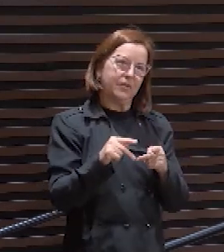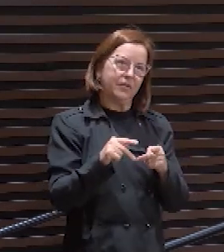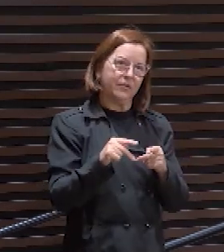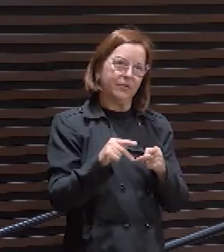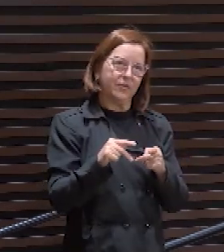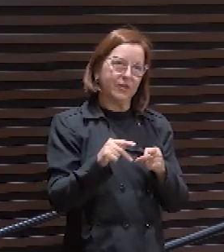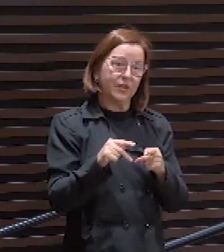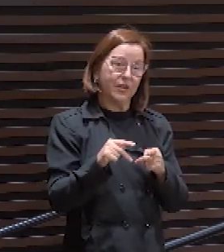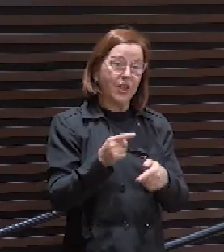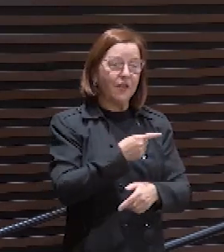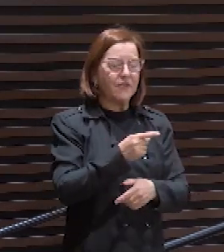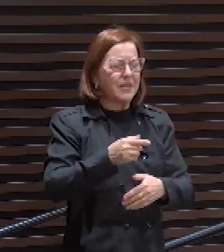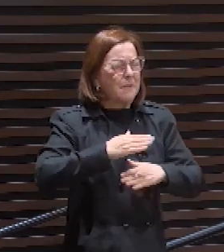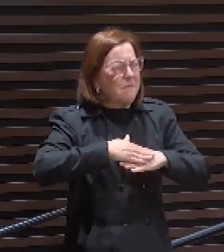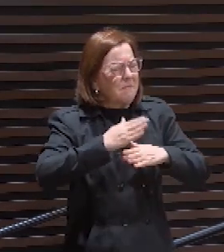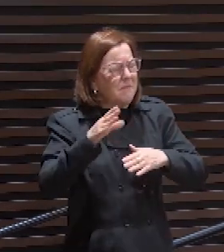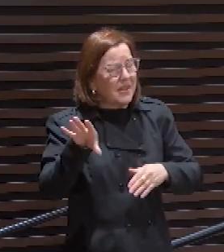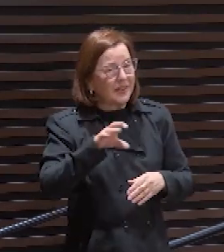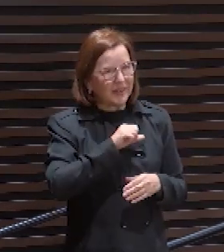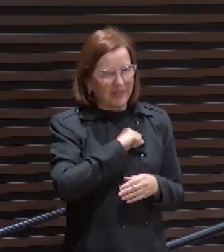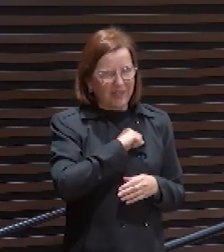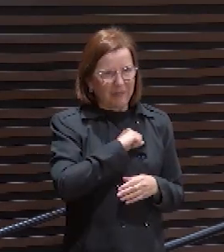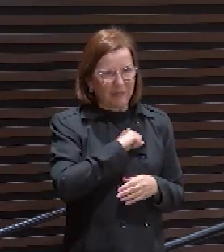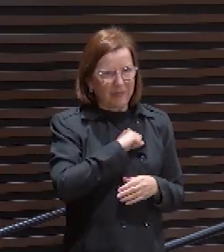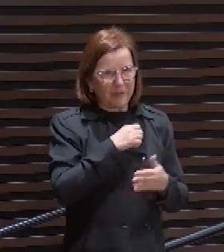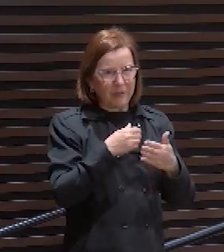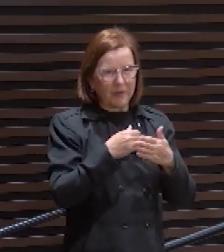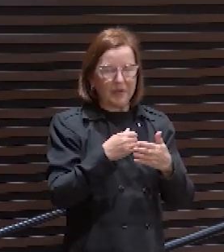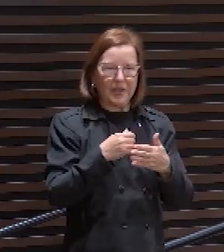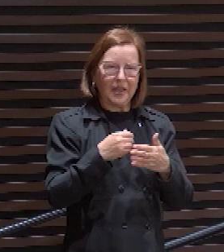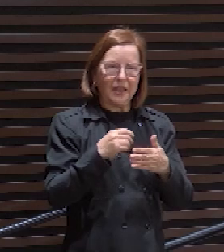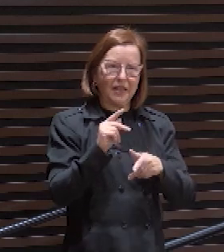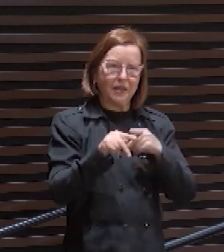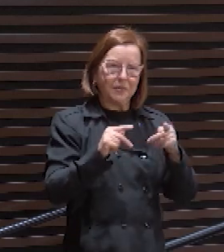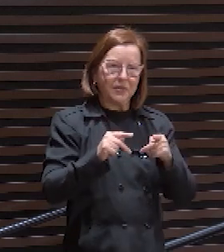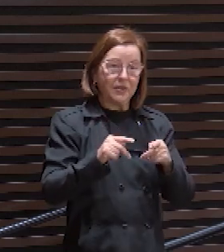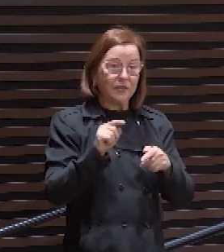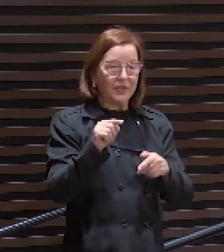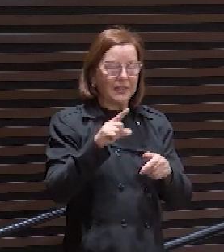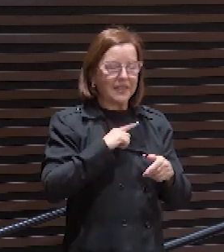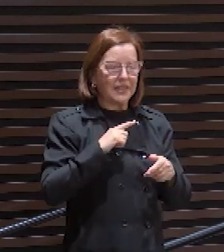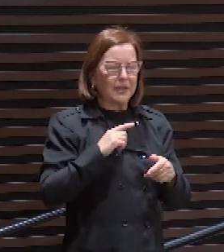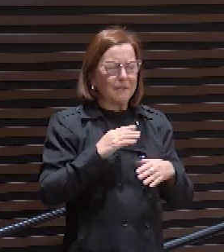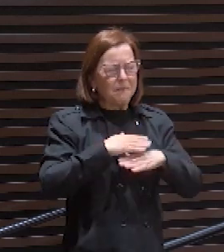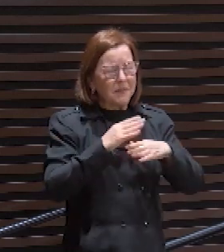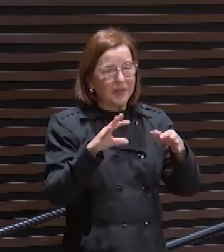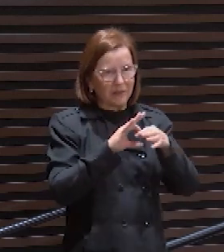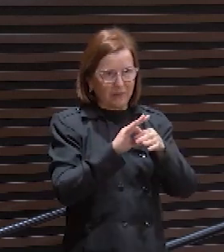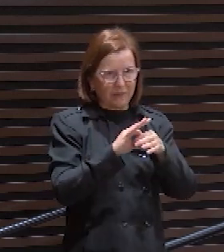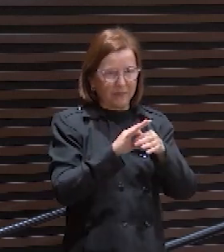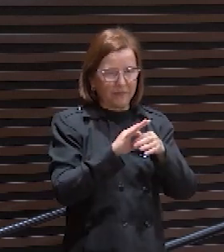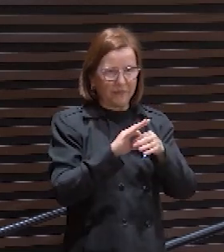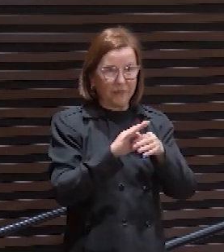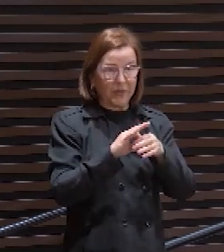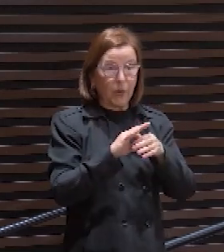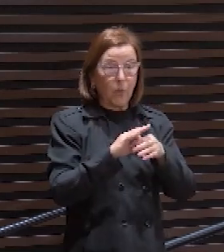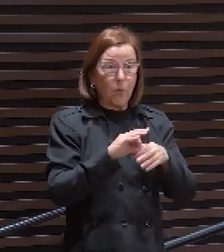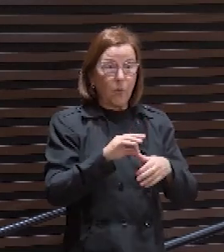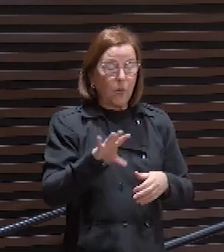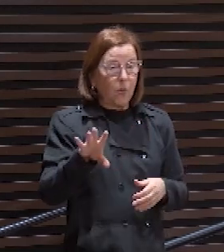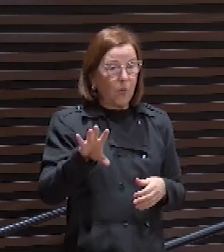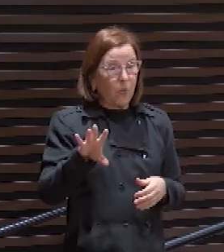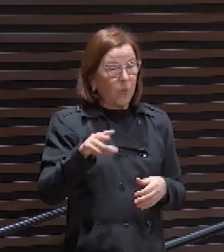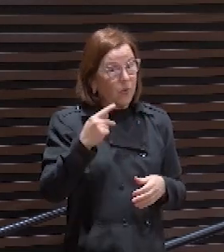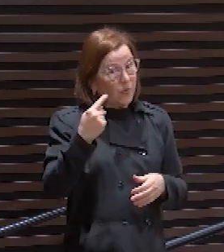ama, aquelas que você tem mais proximidade, aquela que você tem mais intimidade. O seu amor por mim tem que ser tão grande